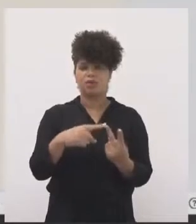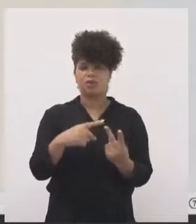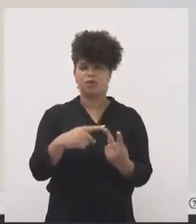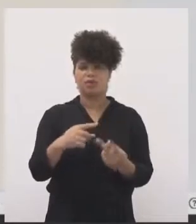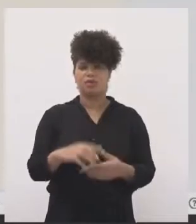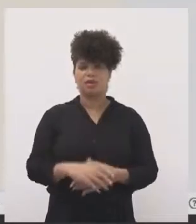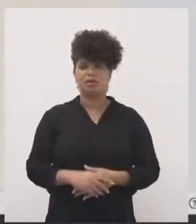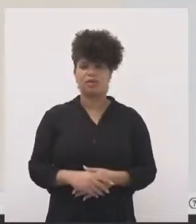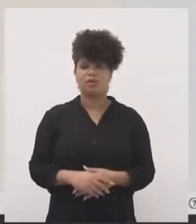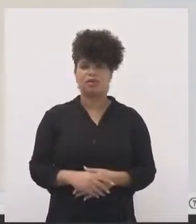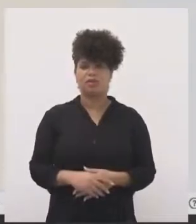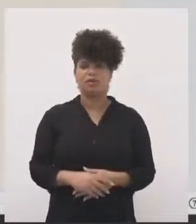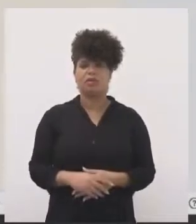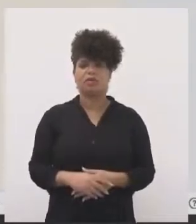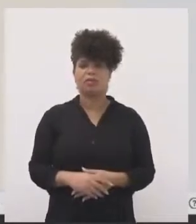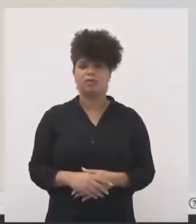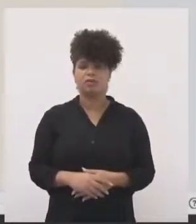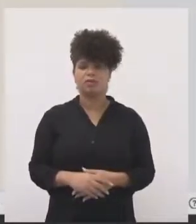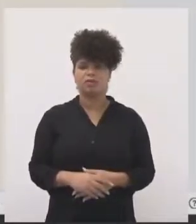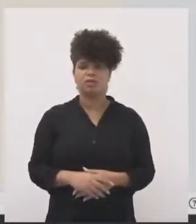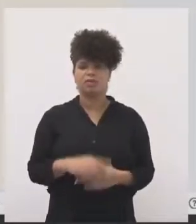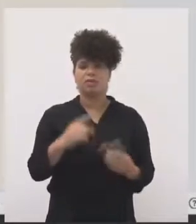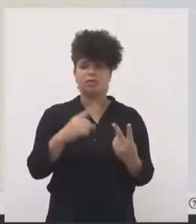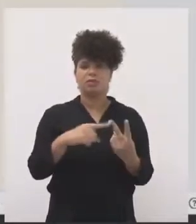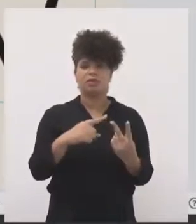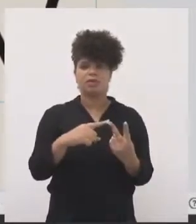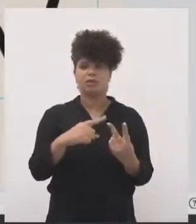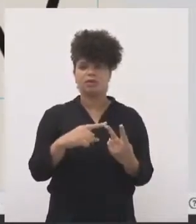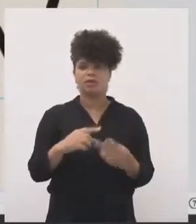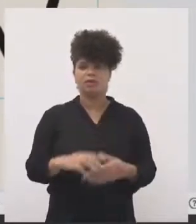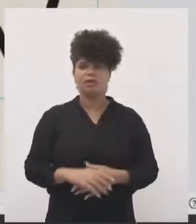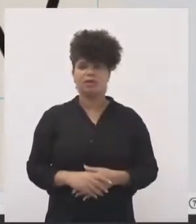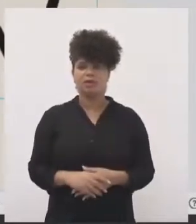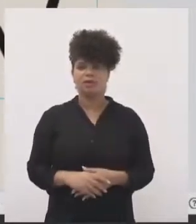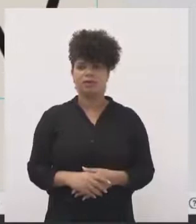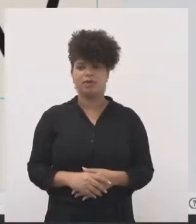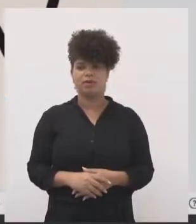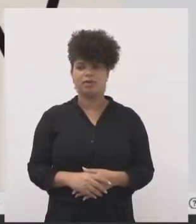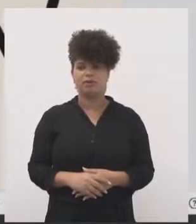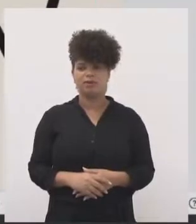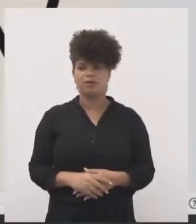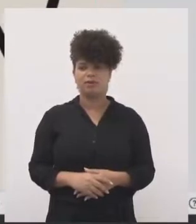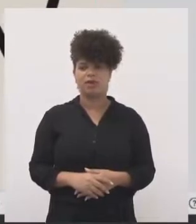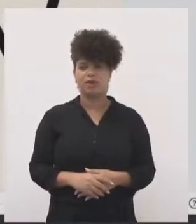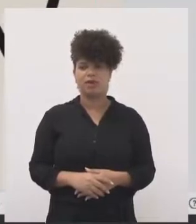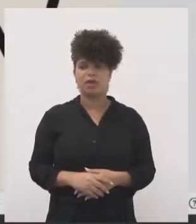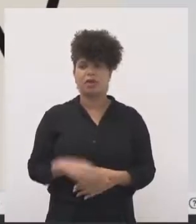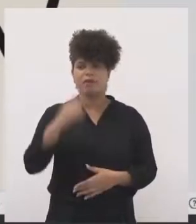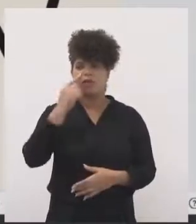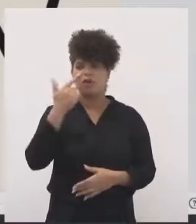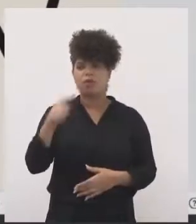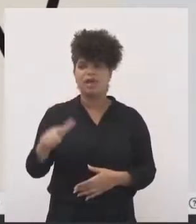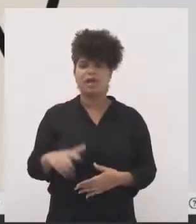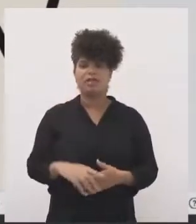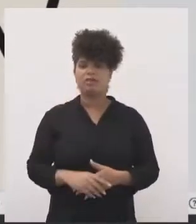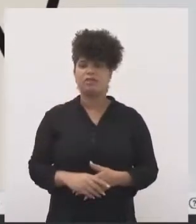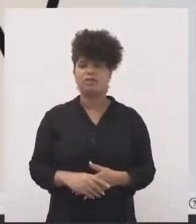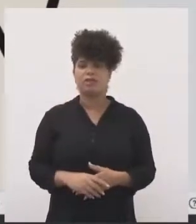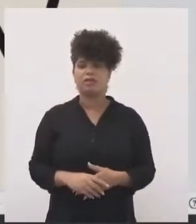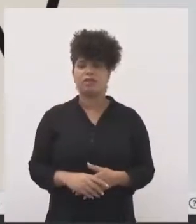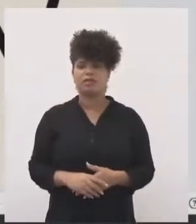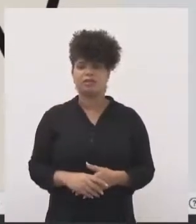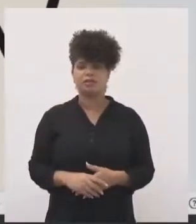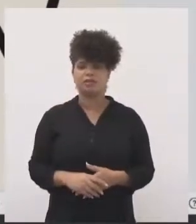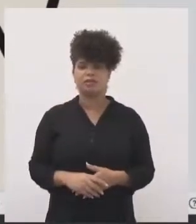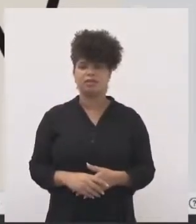Nunca busquei no Canva. Mas tem. Deixa eu ver mais o que.